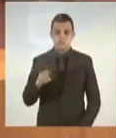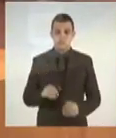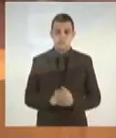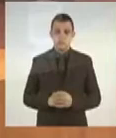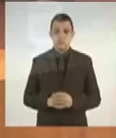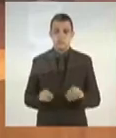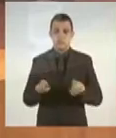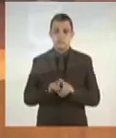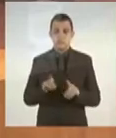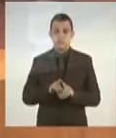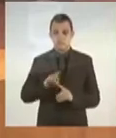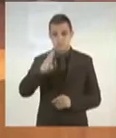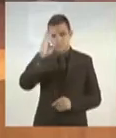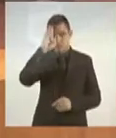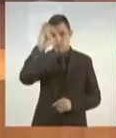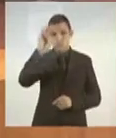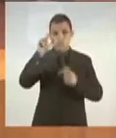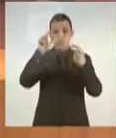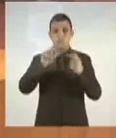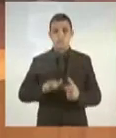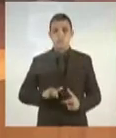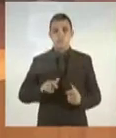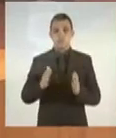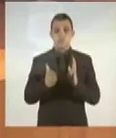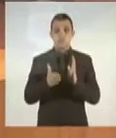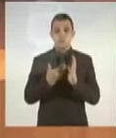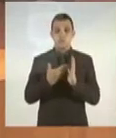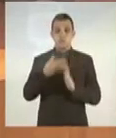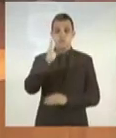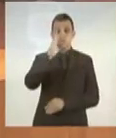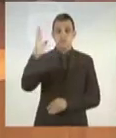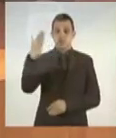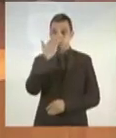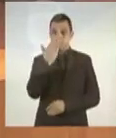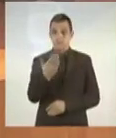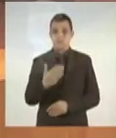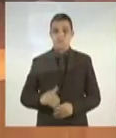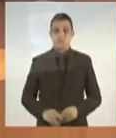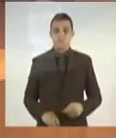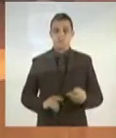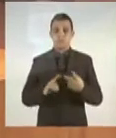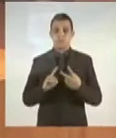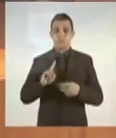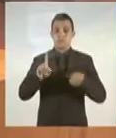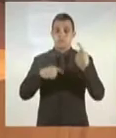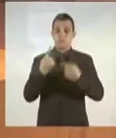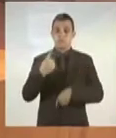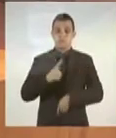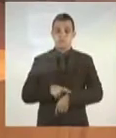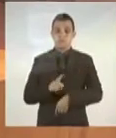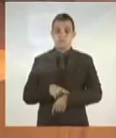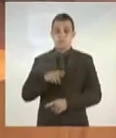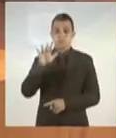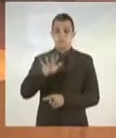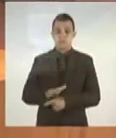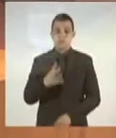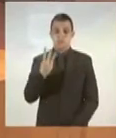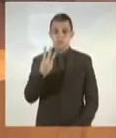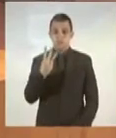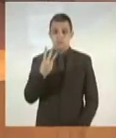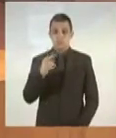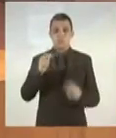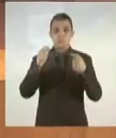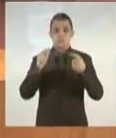à Biblioteca Benedito Leite. Às 15 horas, Praça João Lisboa, com concentração em frente aos